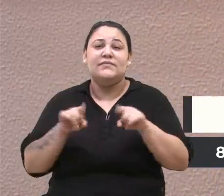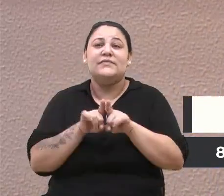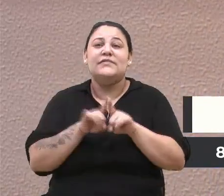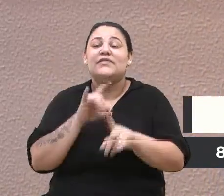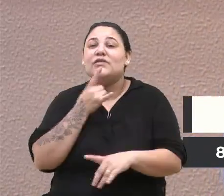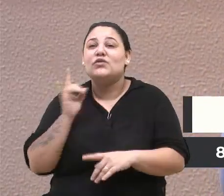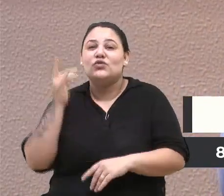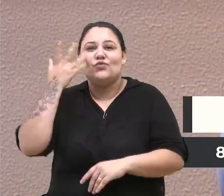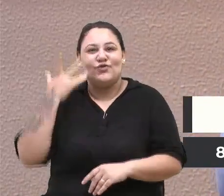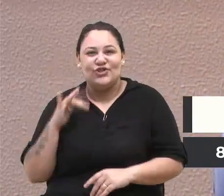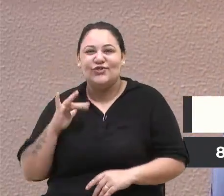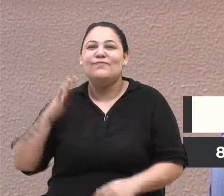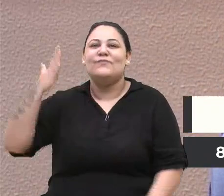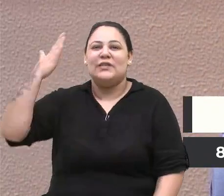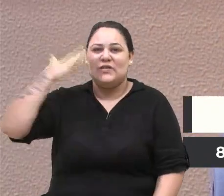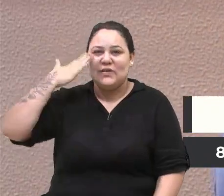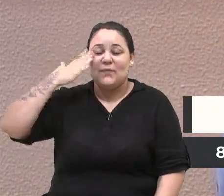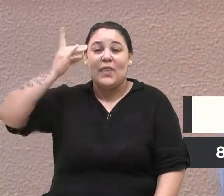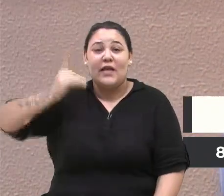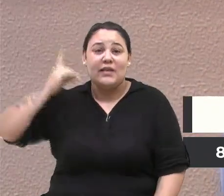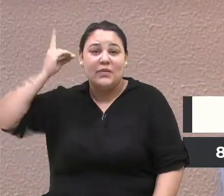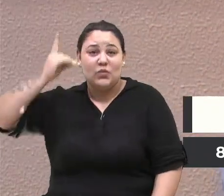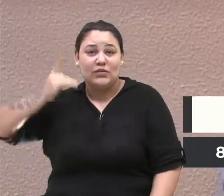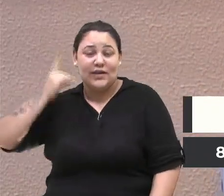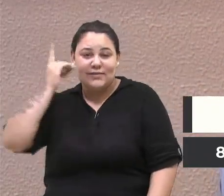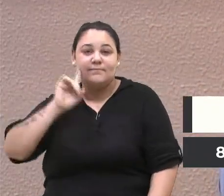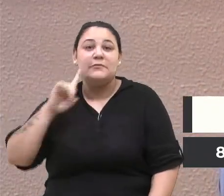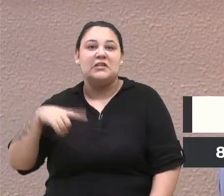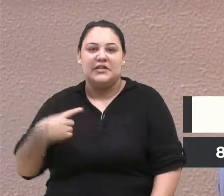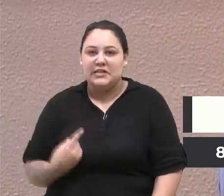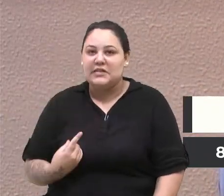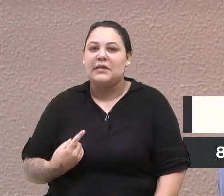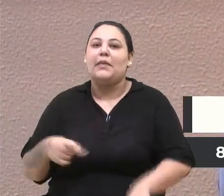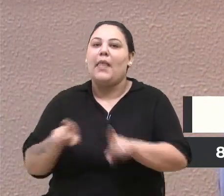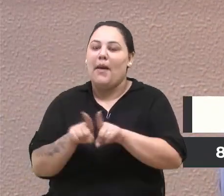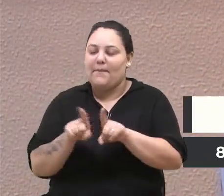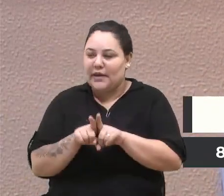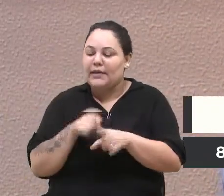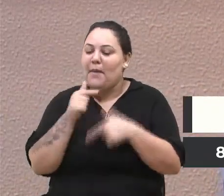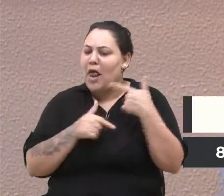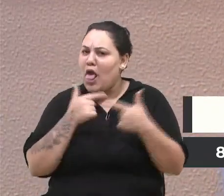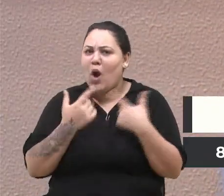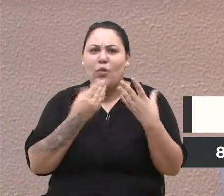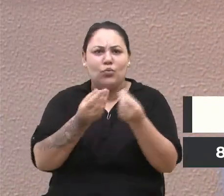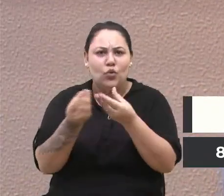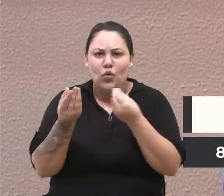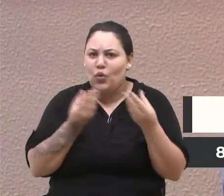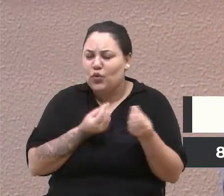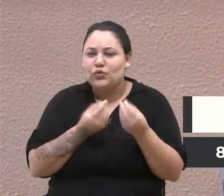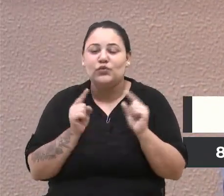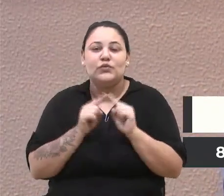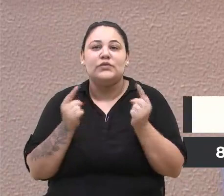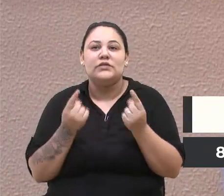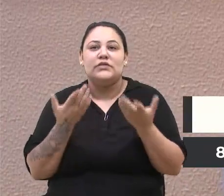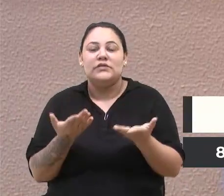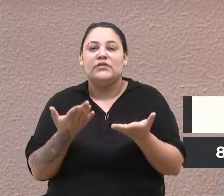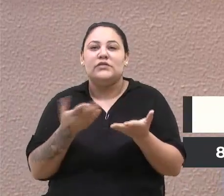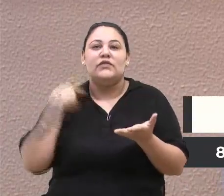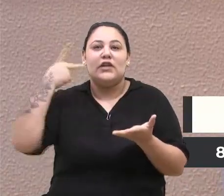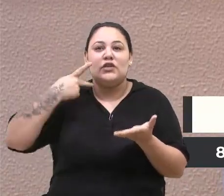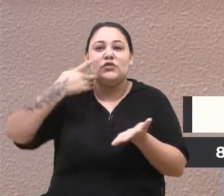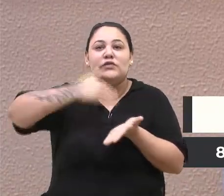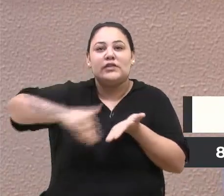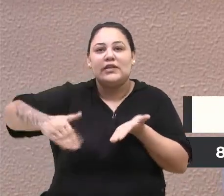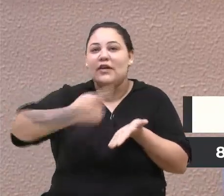que a deputada Denise correu bastante sobre isso, porque o vereador e secretário Wagner